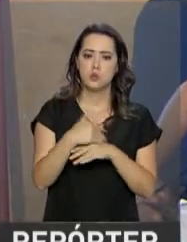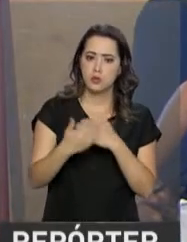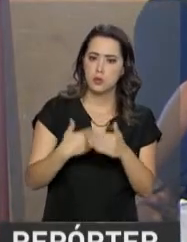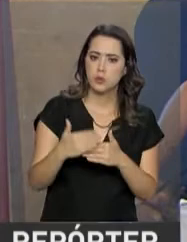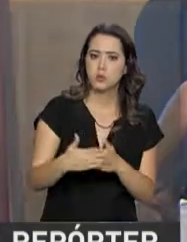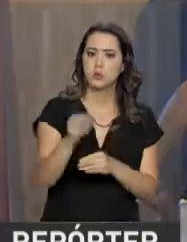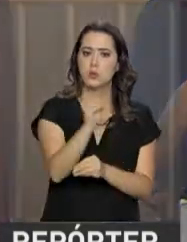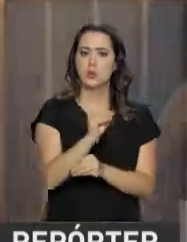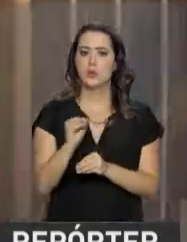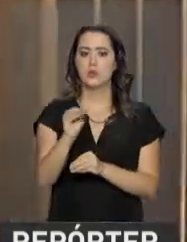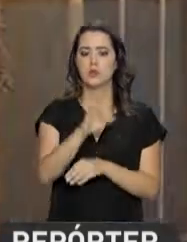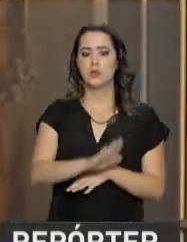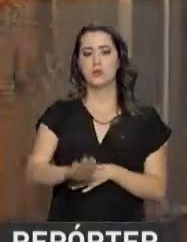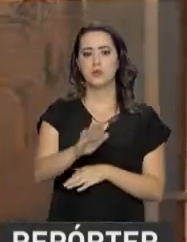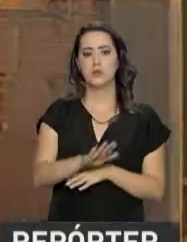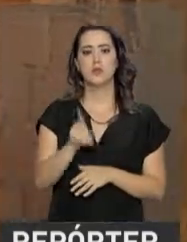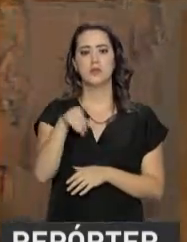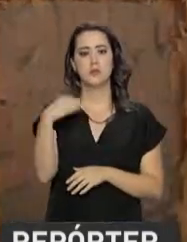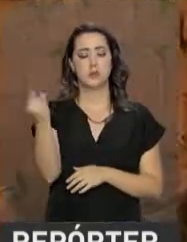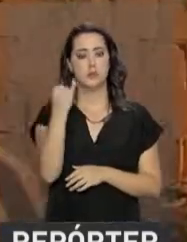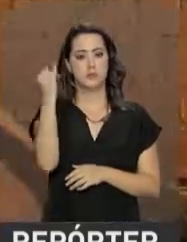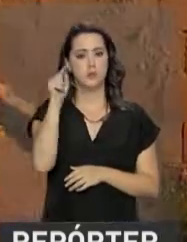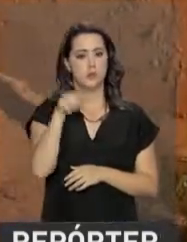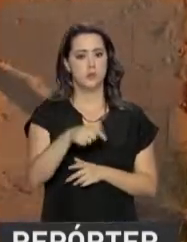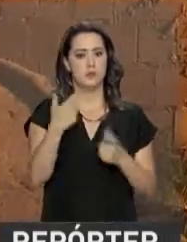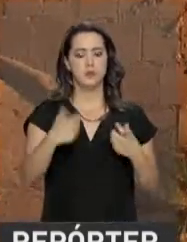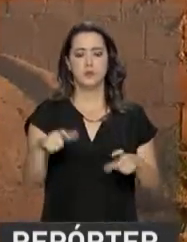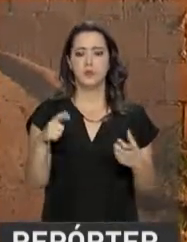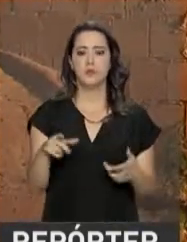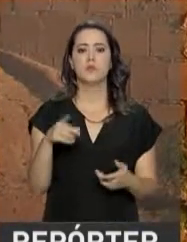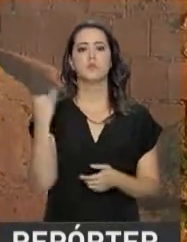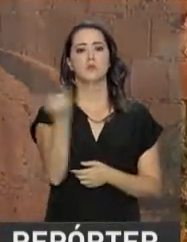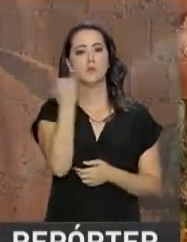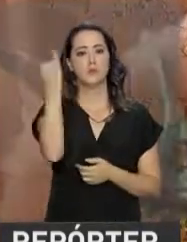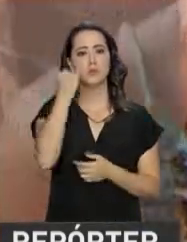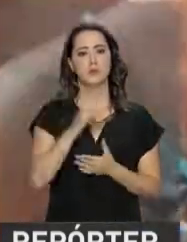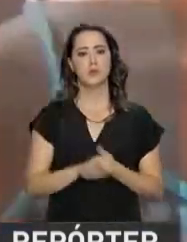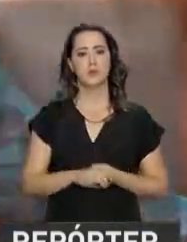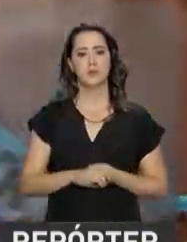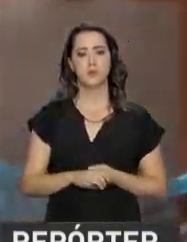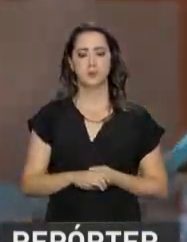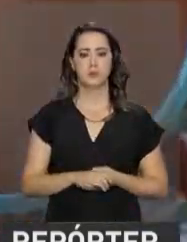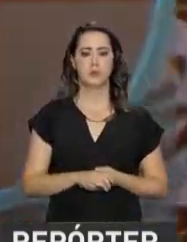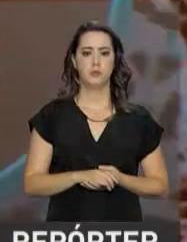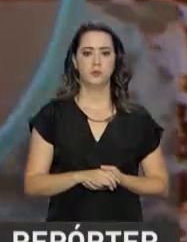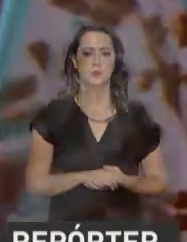na escola. Então é muito importante, aqui nessa região aqui onde eu moro é muito importante.